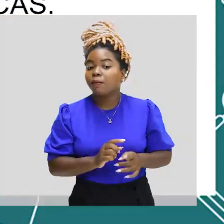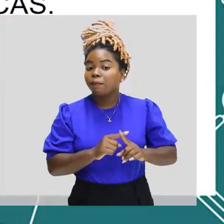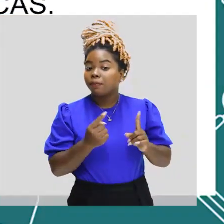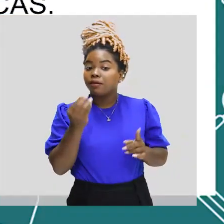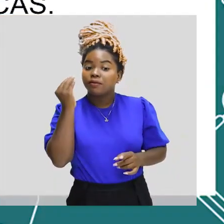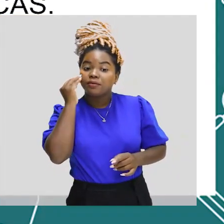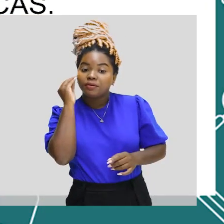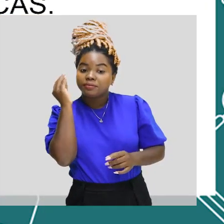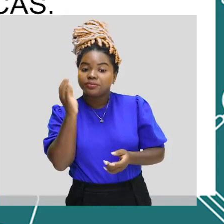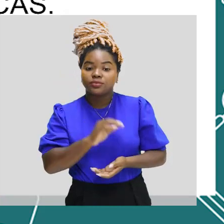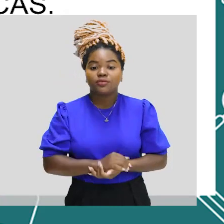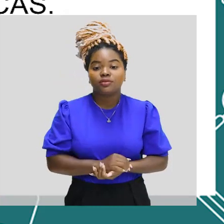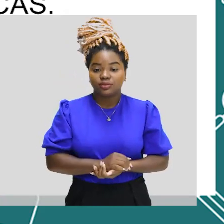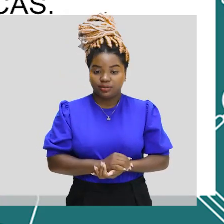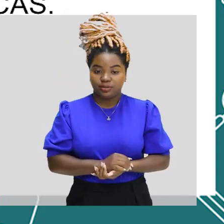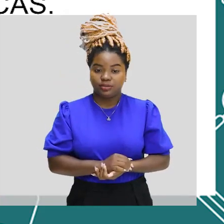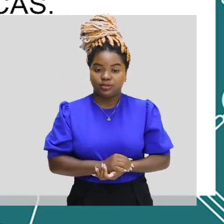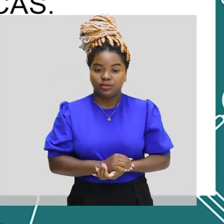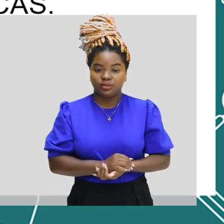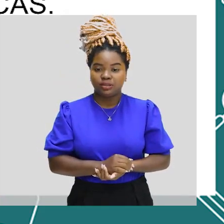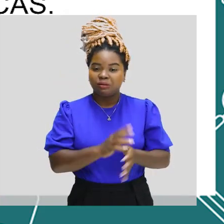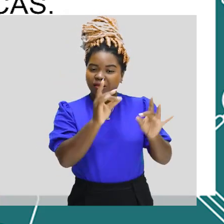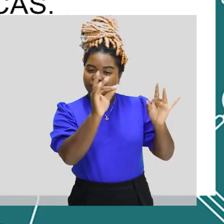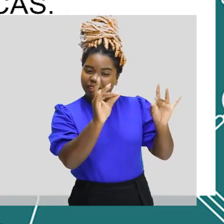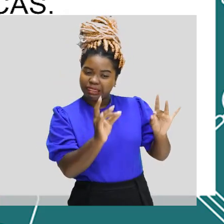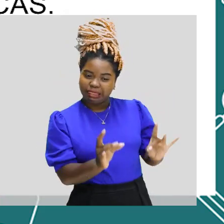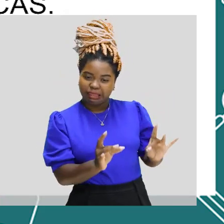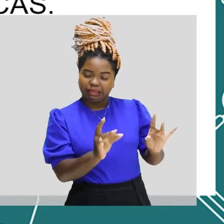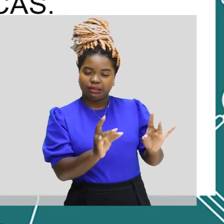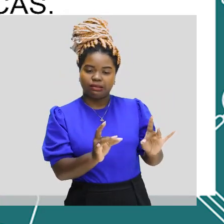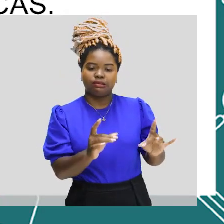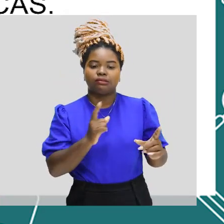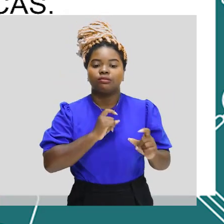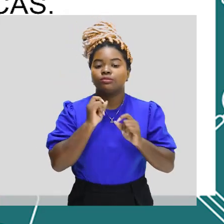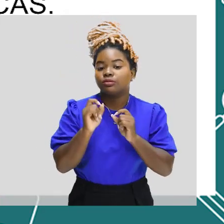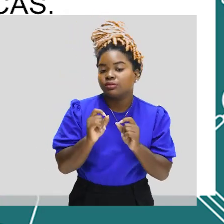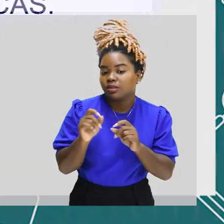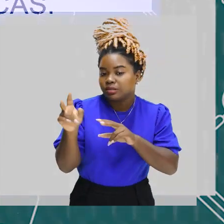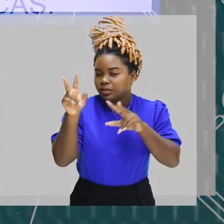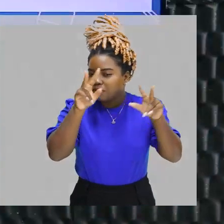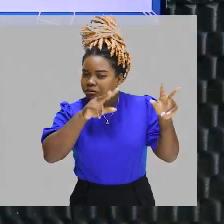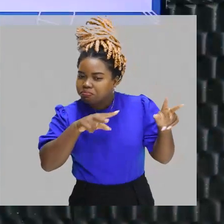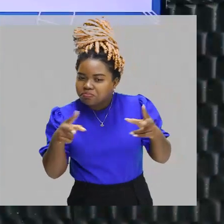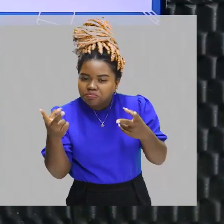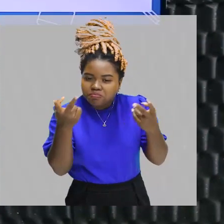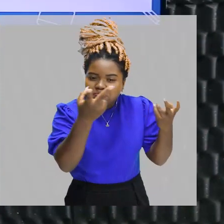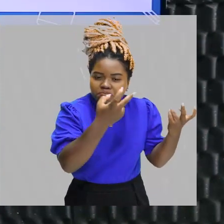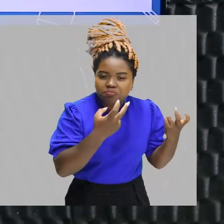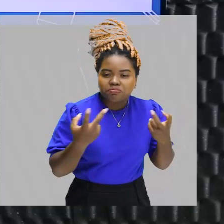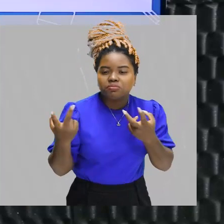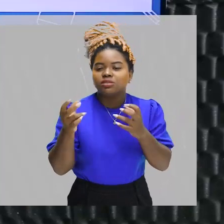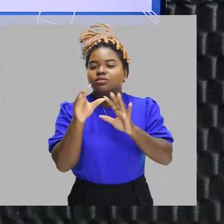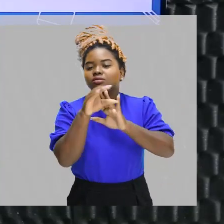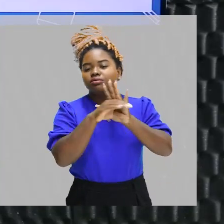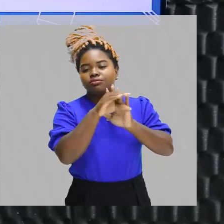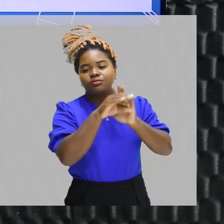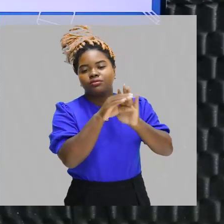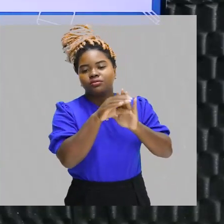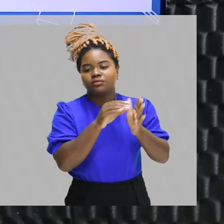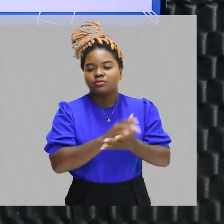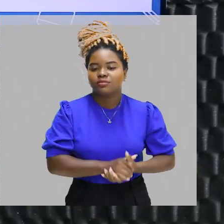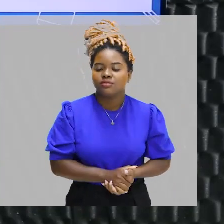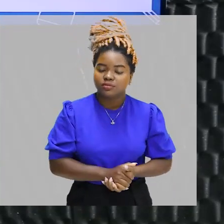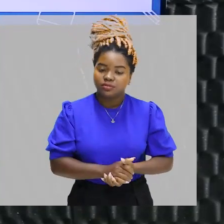não ser tão ao pé da letra de maneira semântica, ou seja, a gente vai ter essa visão mais conceitual ou